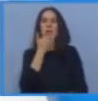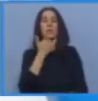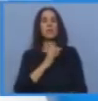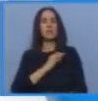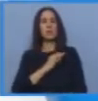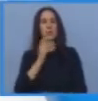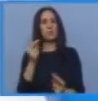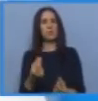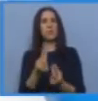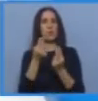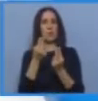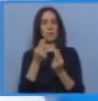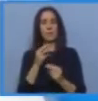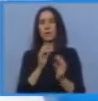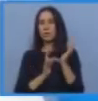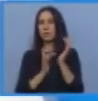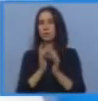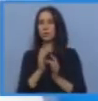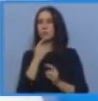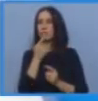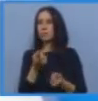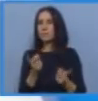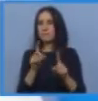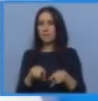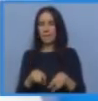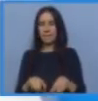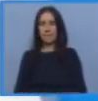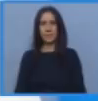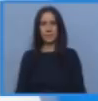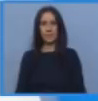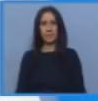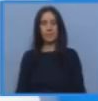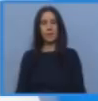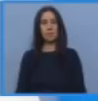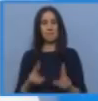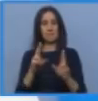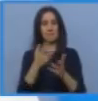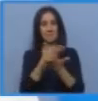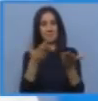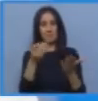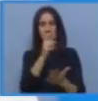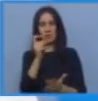Senhor. Jesus disse-lhes de novo: a paz esteja convosco.